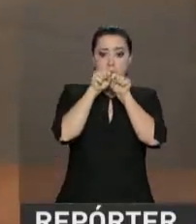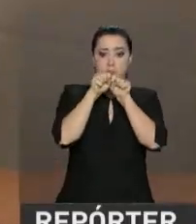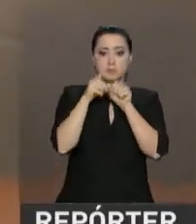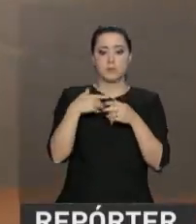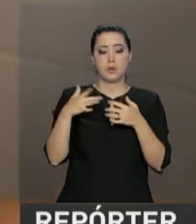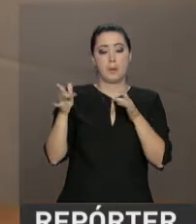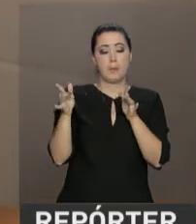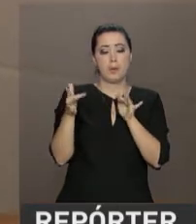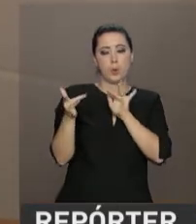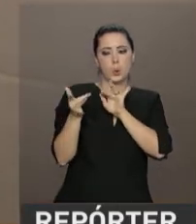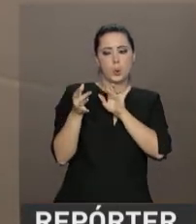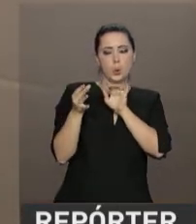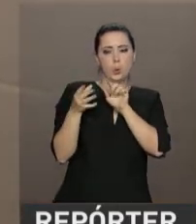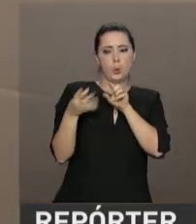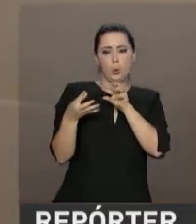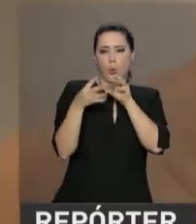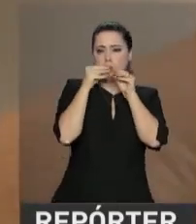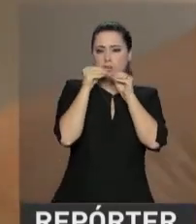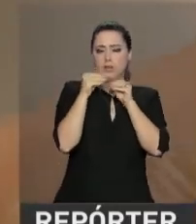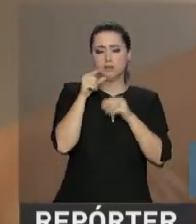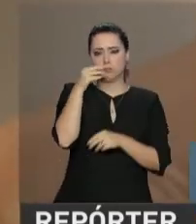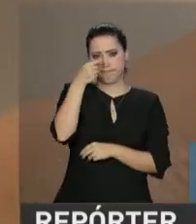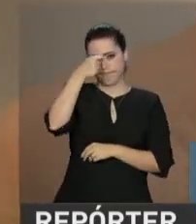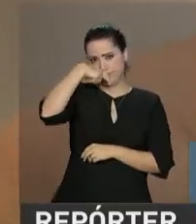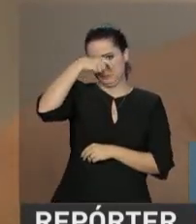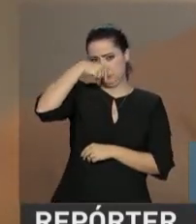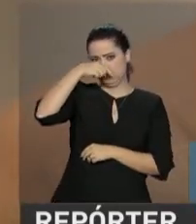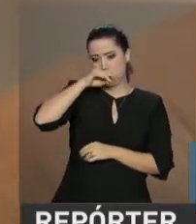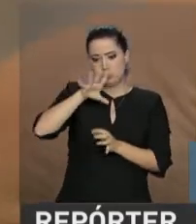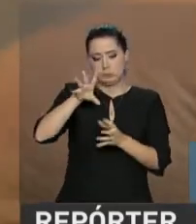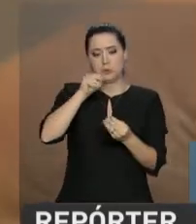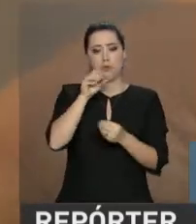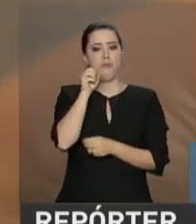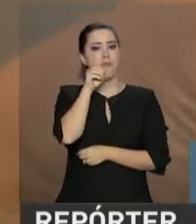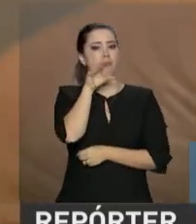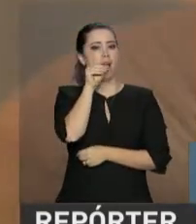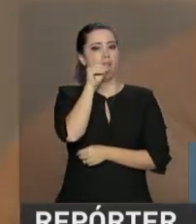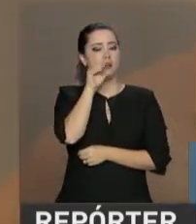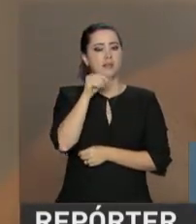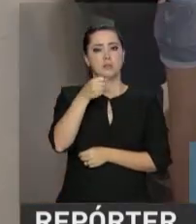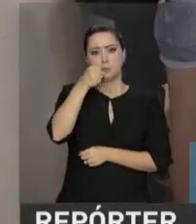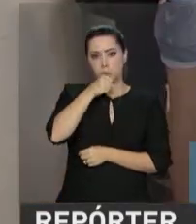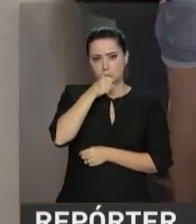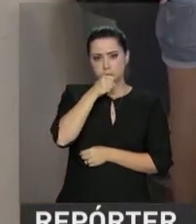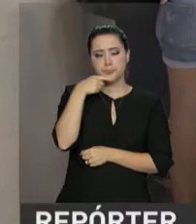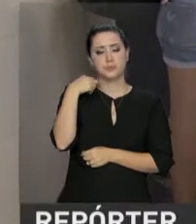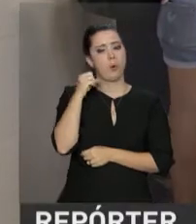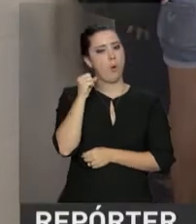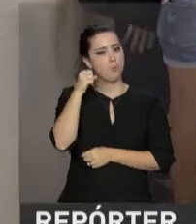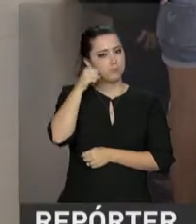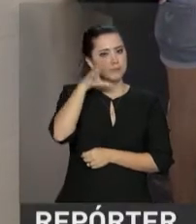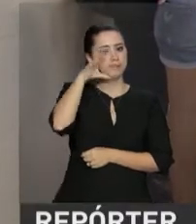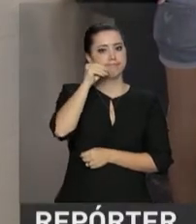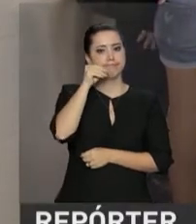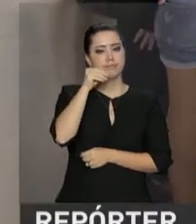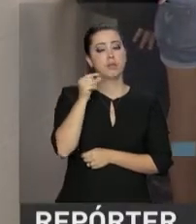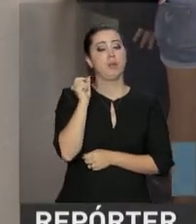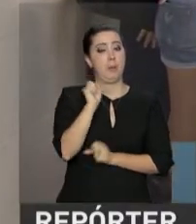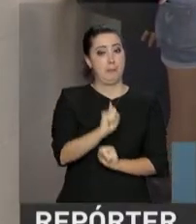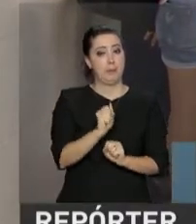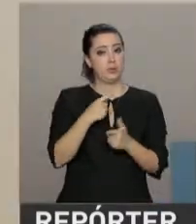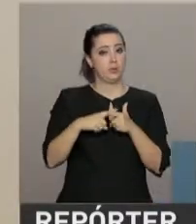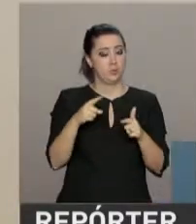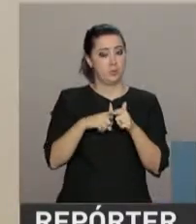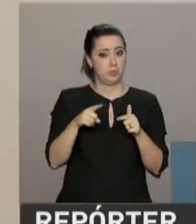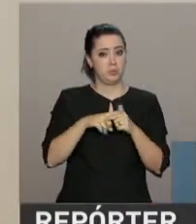pelo contato com secreções de uma pessoa contaminada ao falar tossir ou espirrar pode levar a complicações como